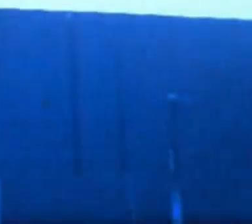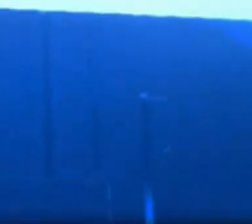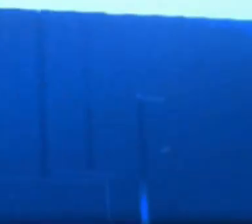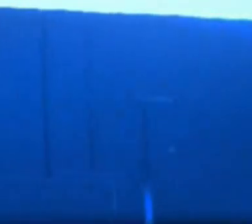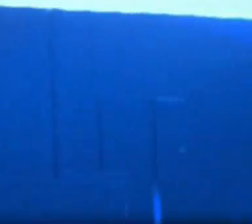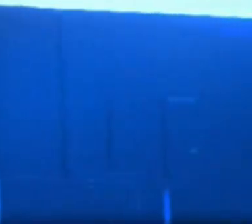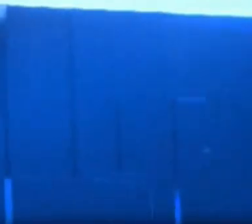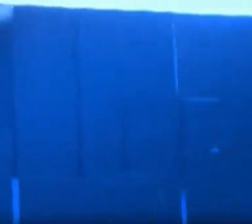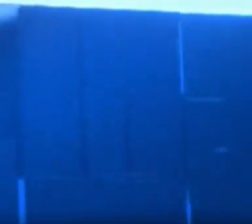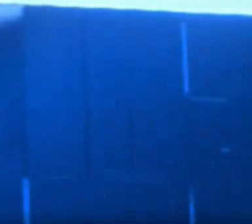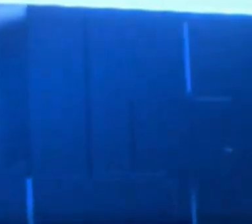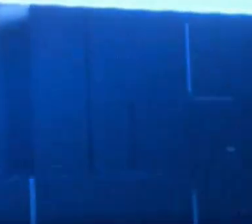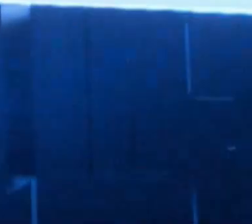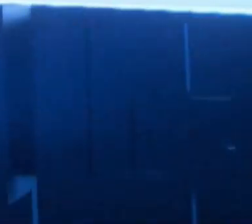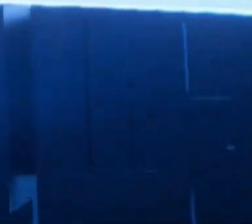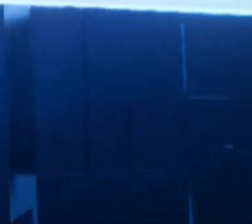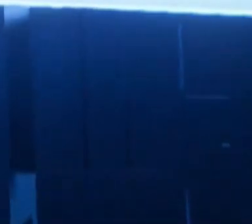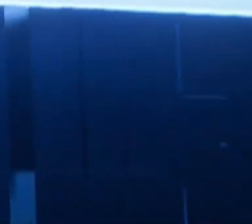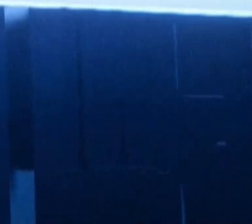Música